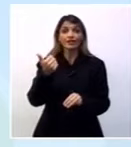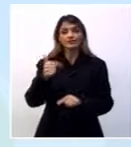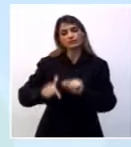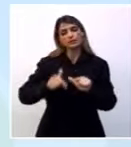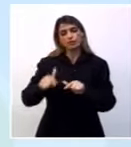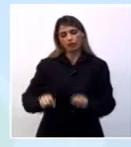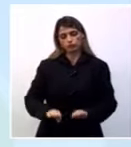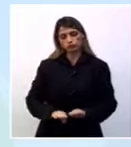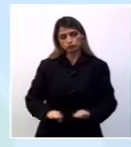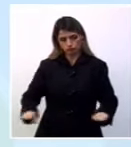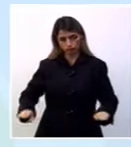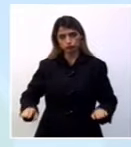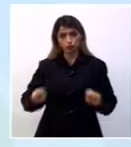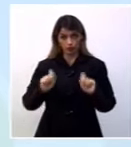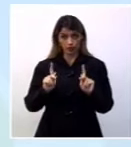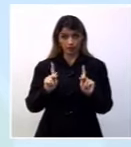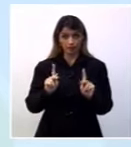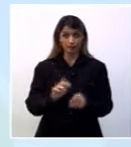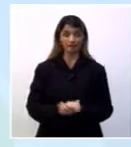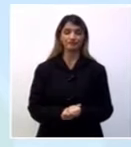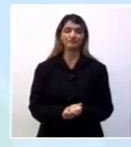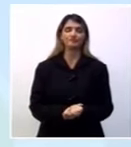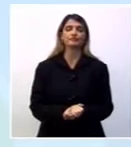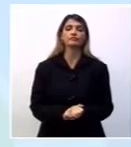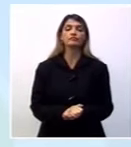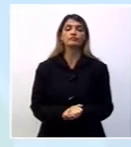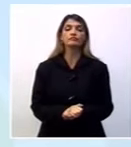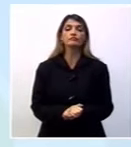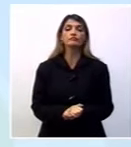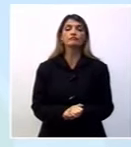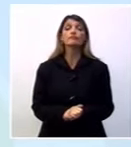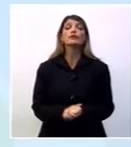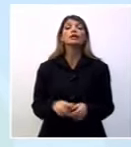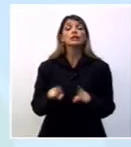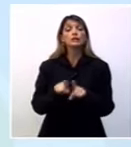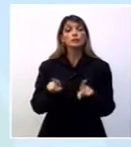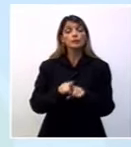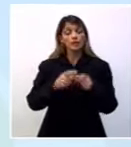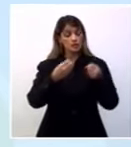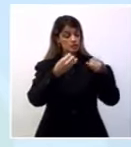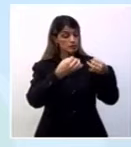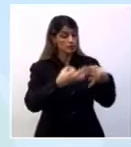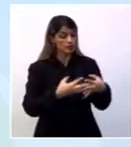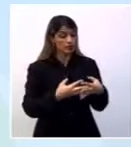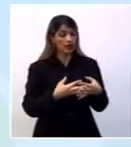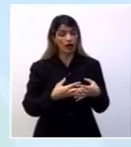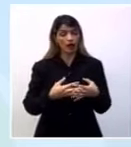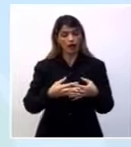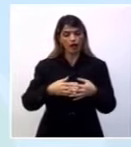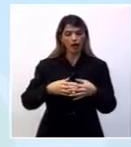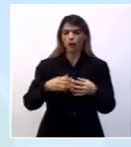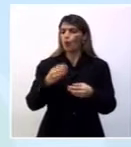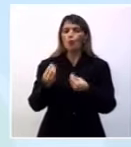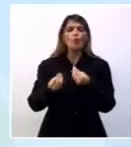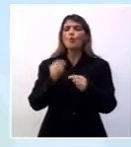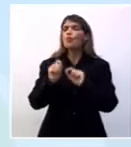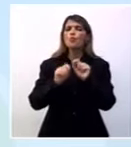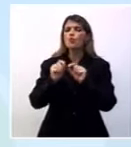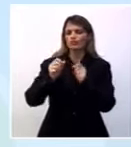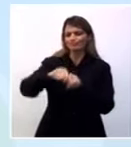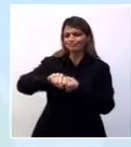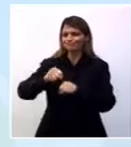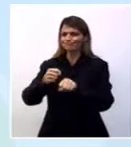do solo. Ok? Próximo. Explicar ao seu adversário, logo de início, o movimento que será executado.